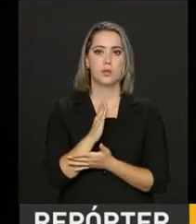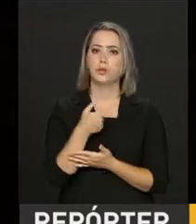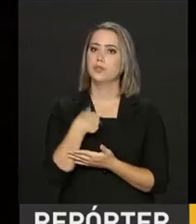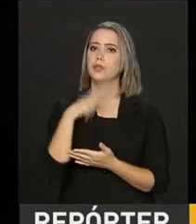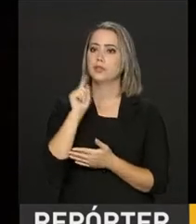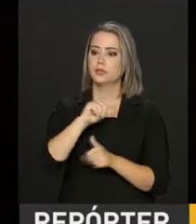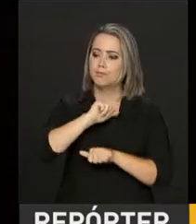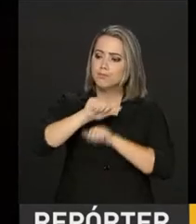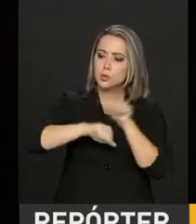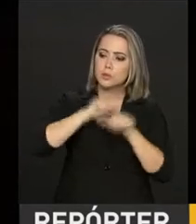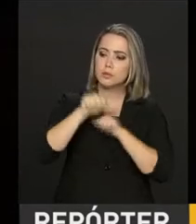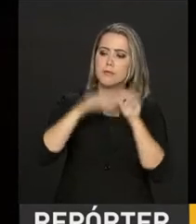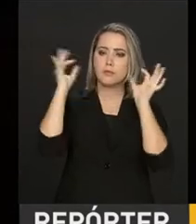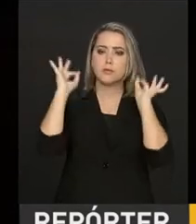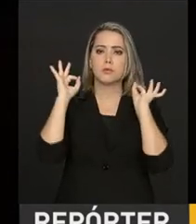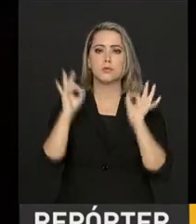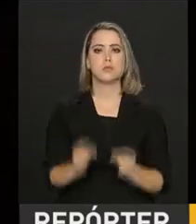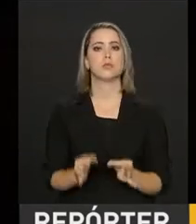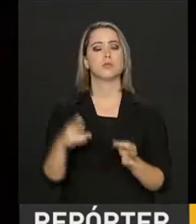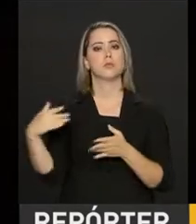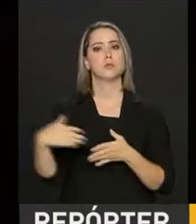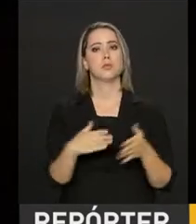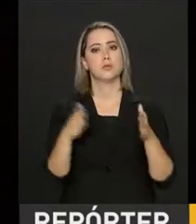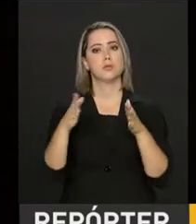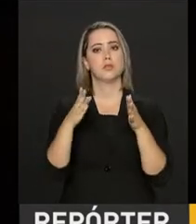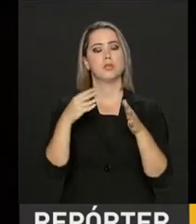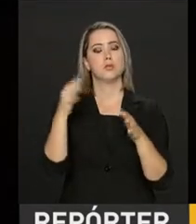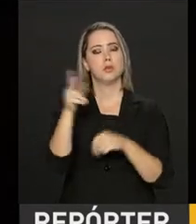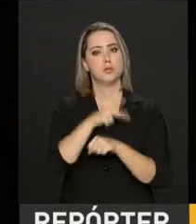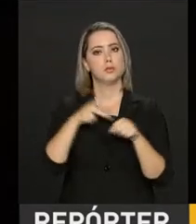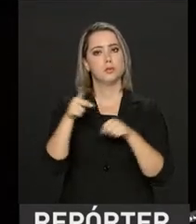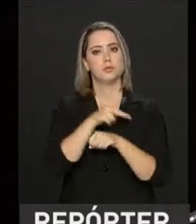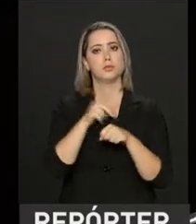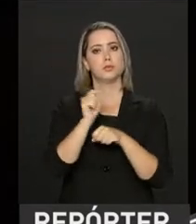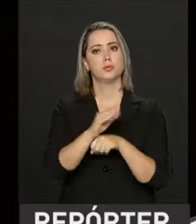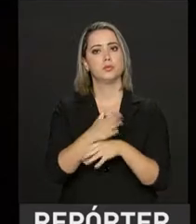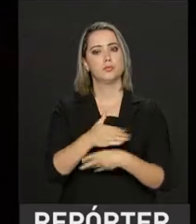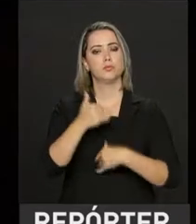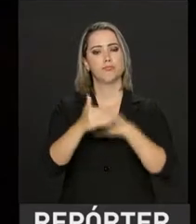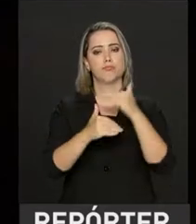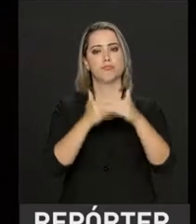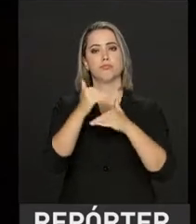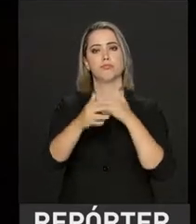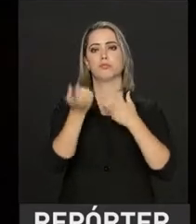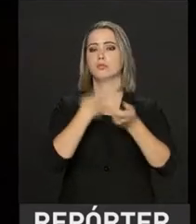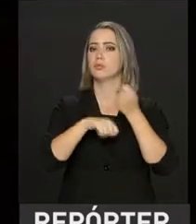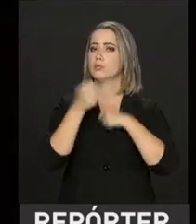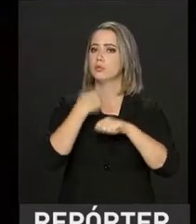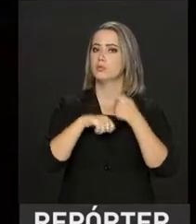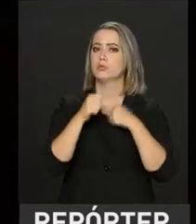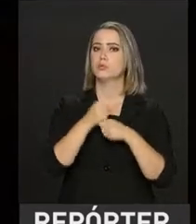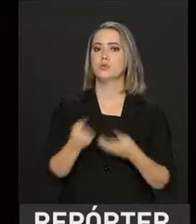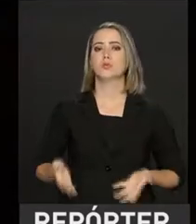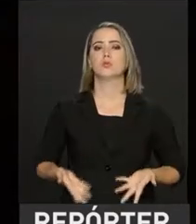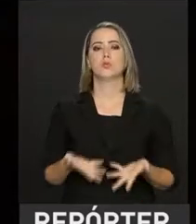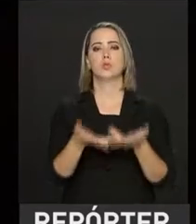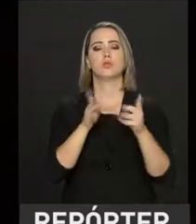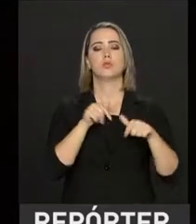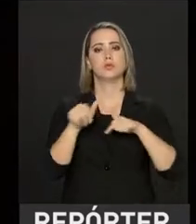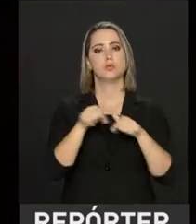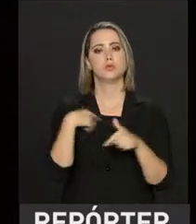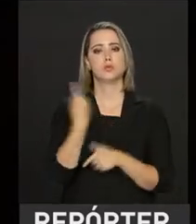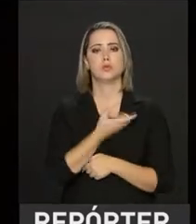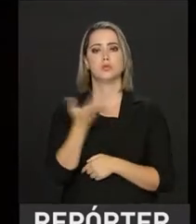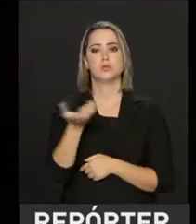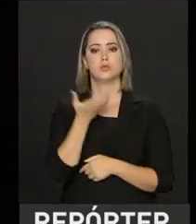águas de águas para que o país possa retomar o caminho do crescimento econômico da geração bitucas que todos